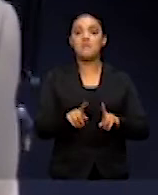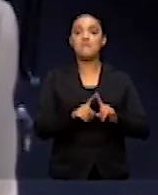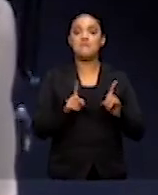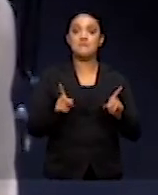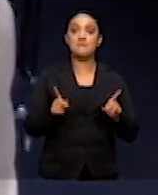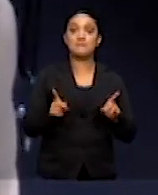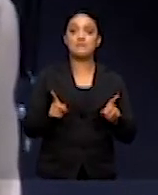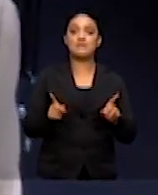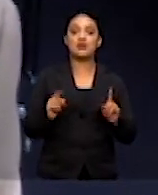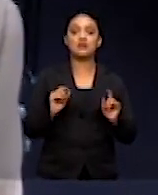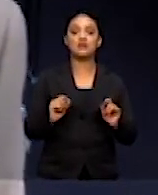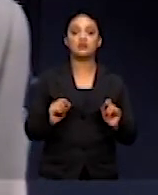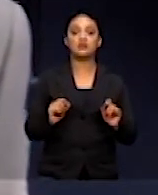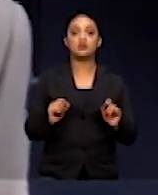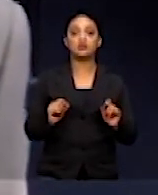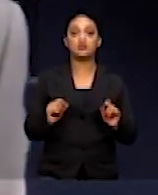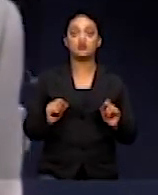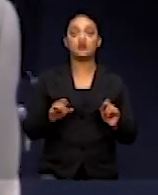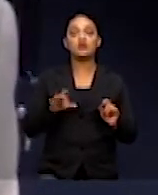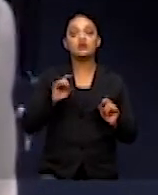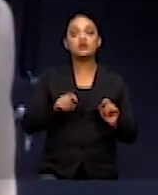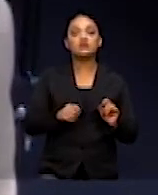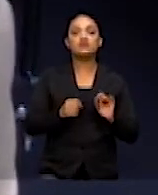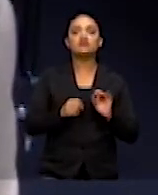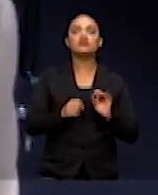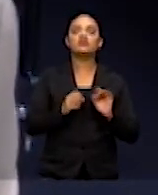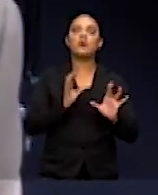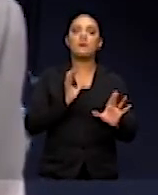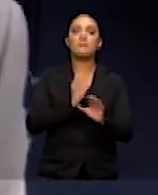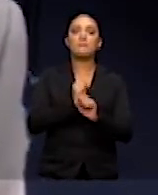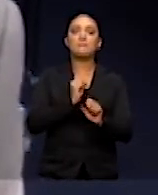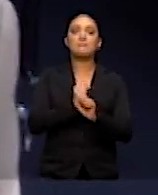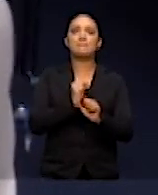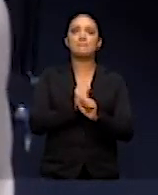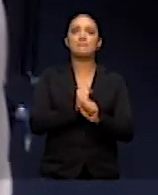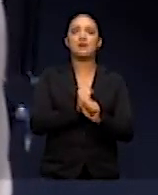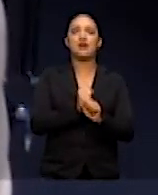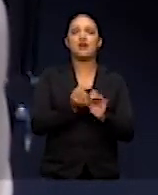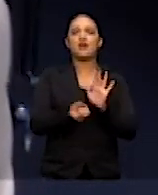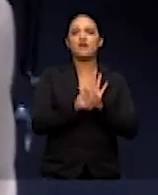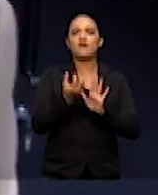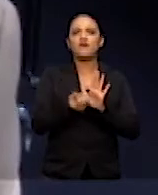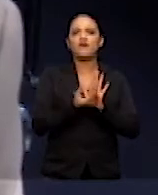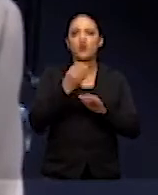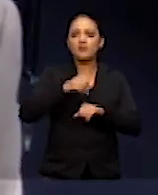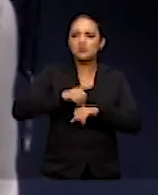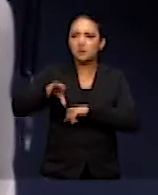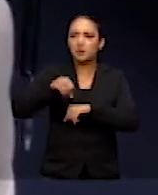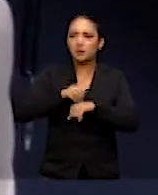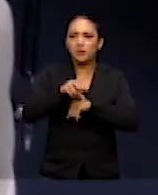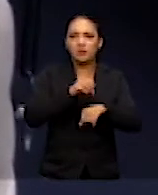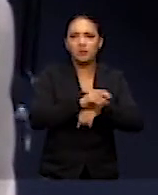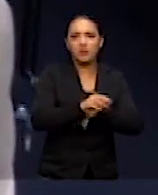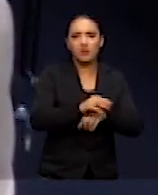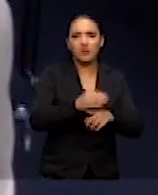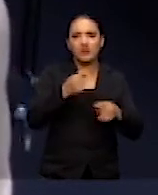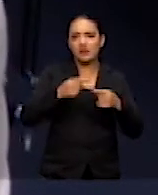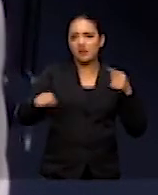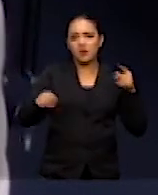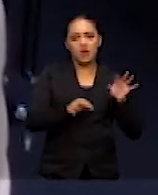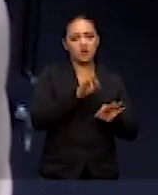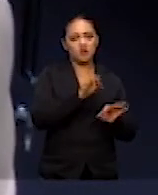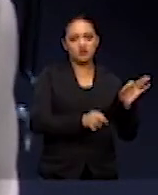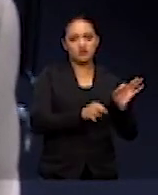sim para prospecção de dados que escapam ao direito, sem prejuízo do subsequente